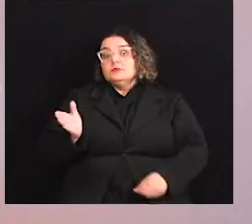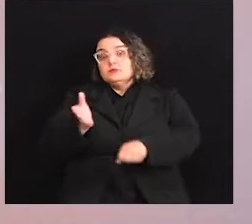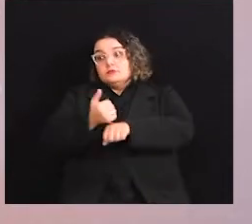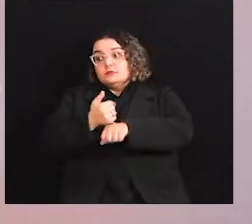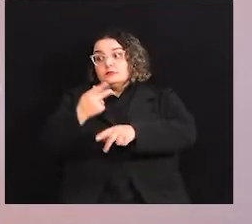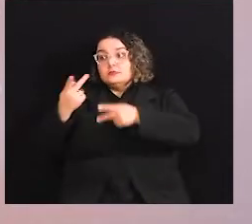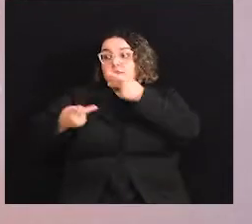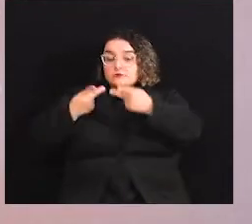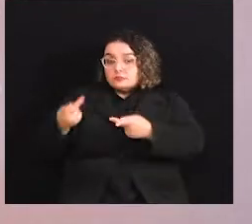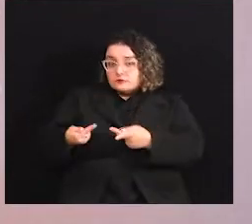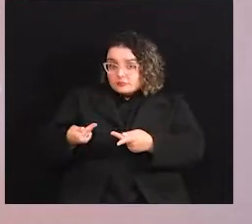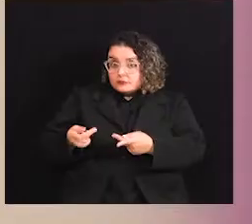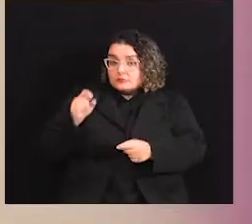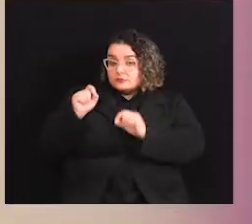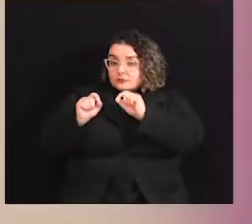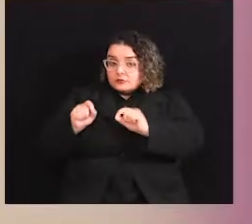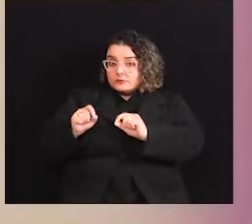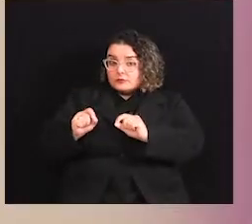é a lactose.